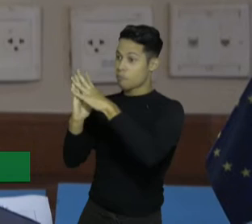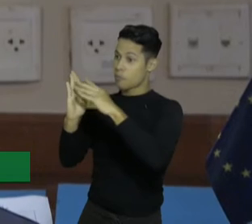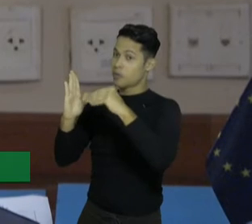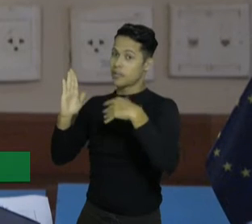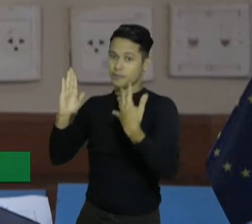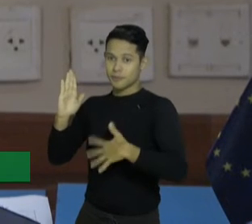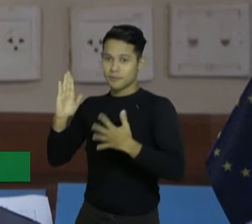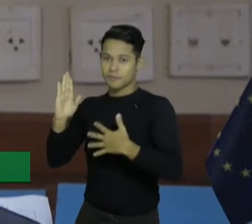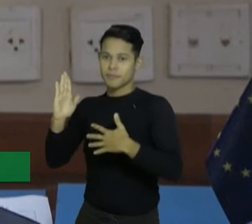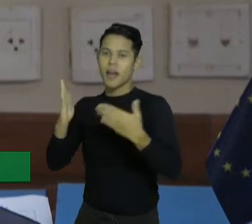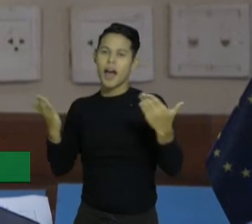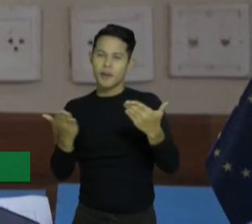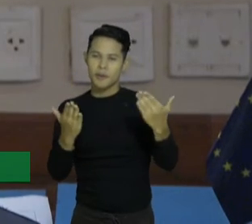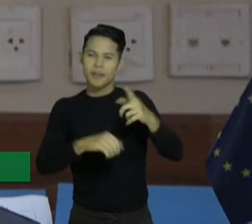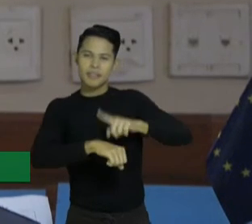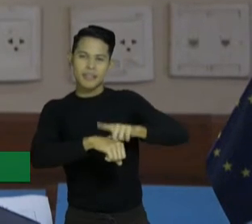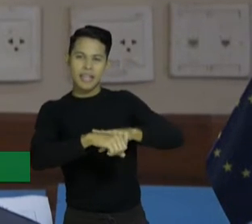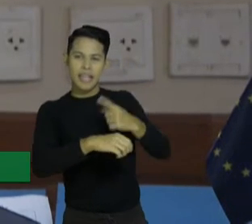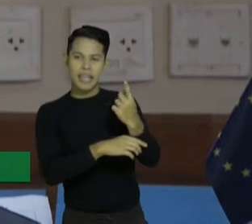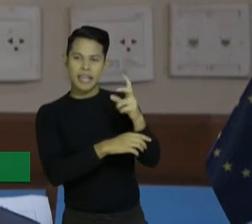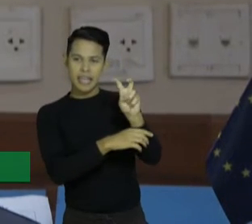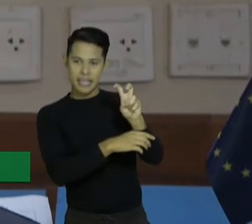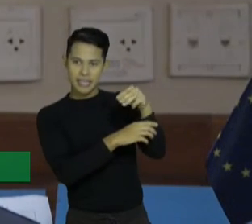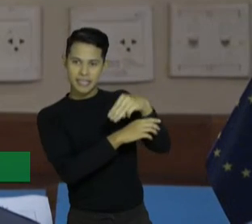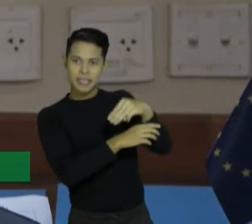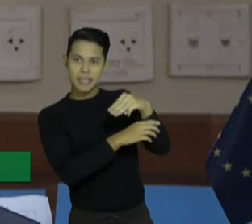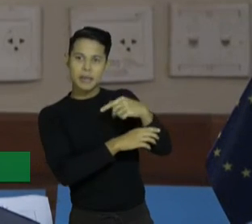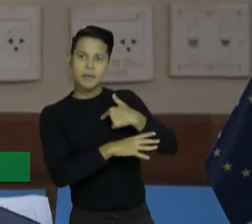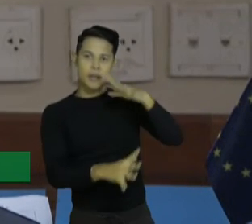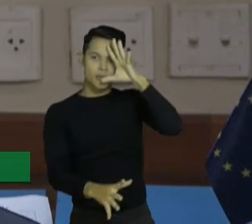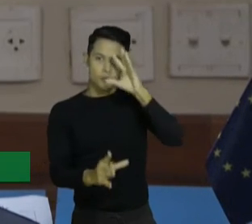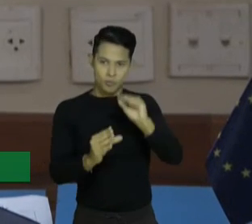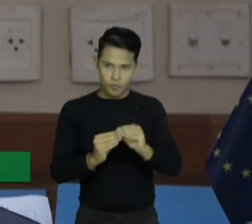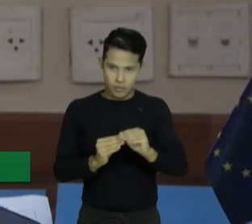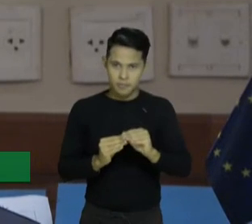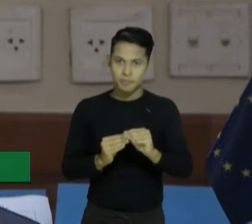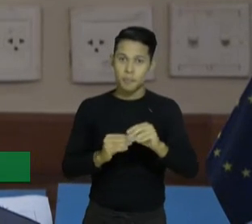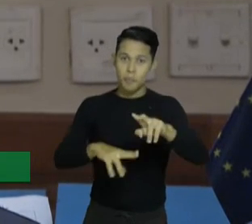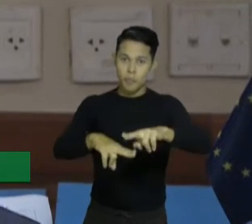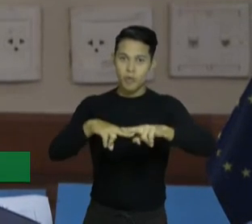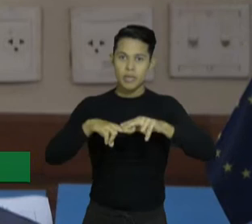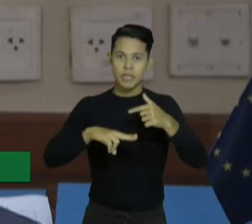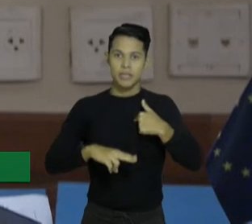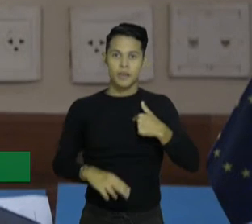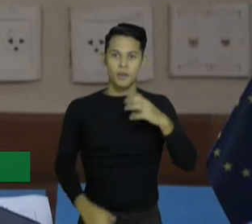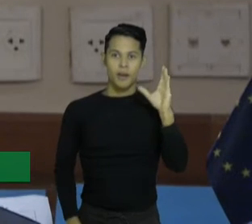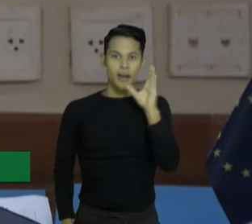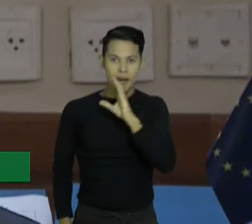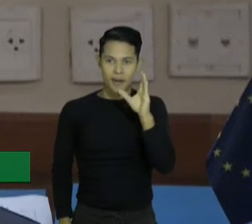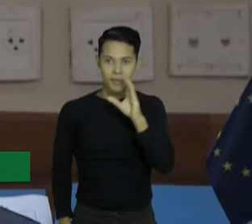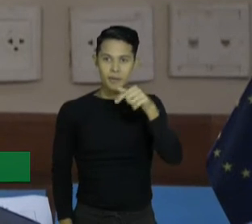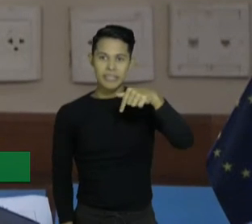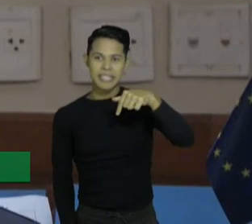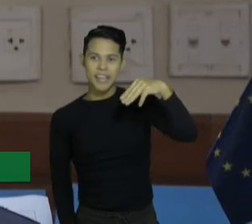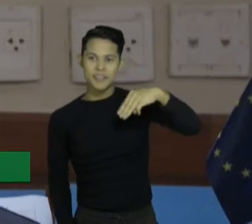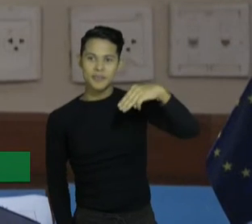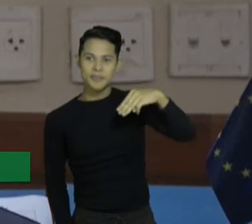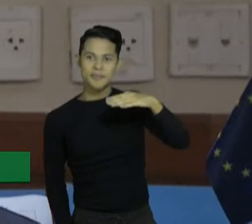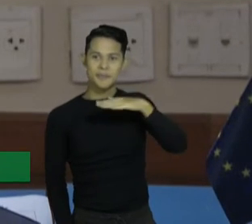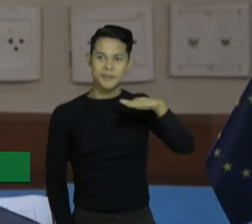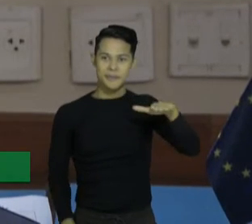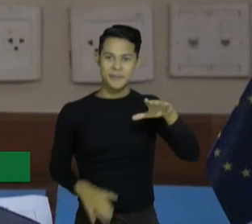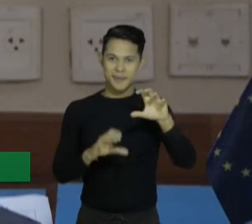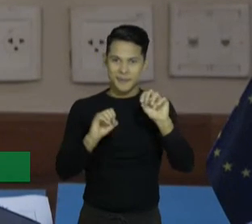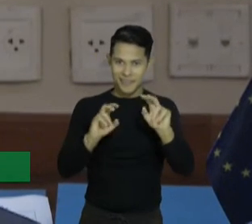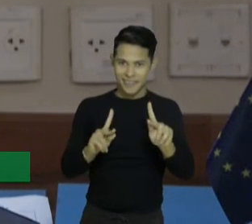encerrar esse painel então eu eu concedo meio meio meio desse tempo 7 minutos e meio ao Salmo